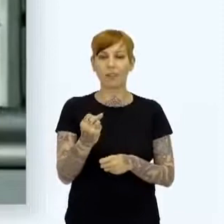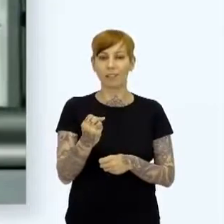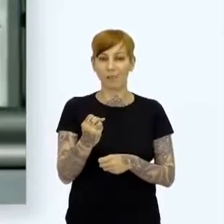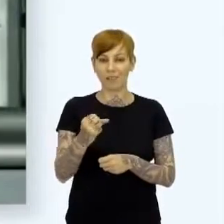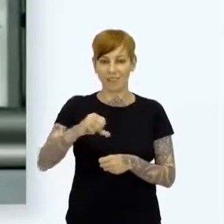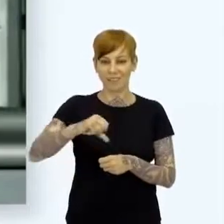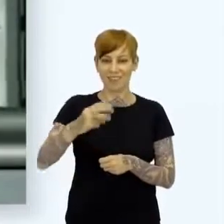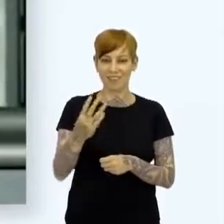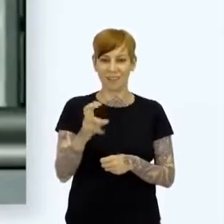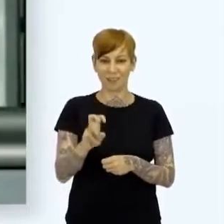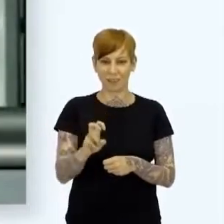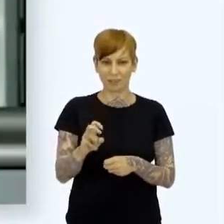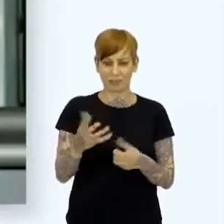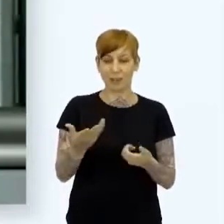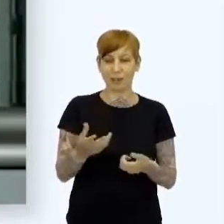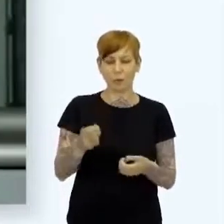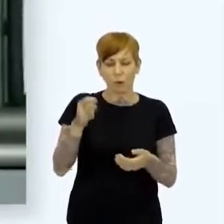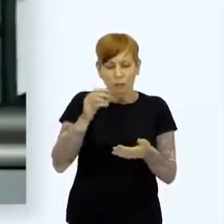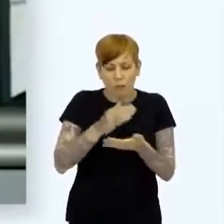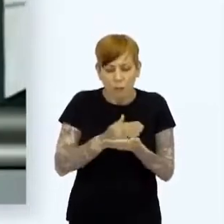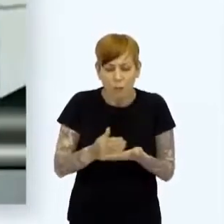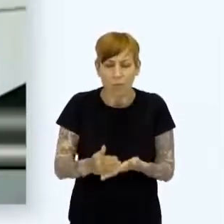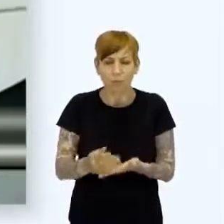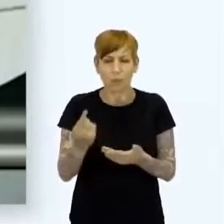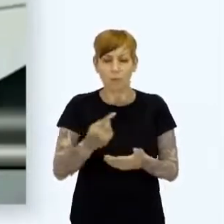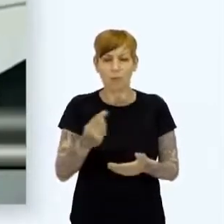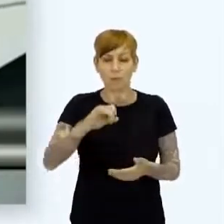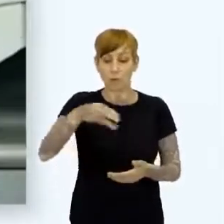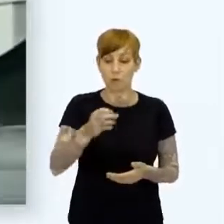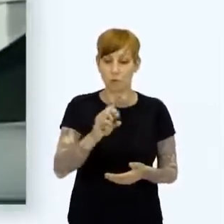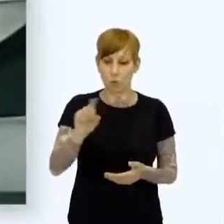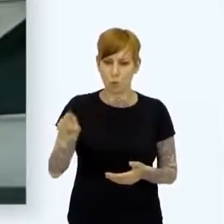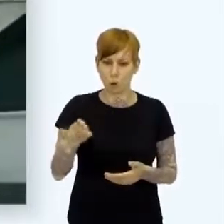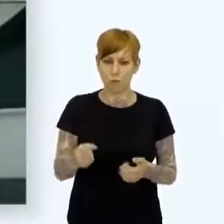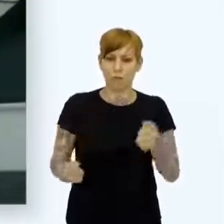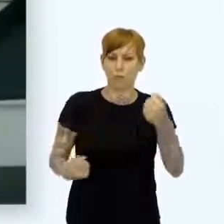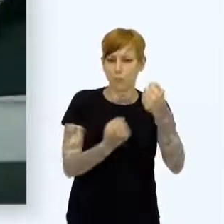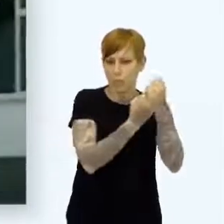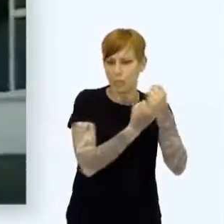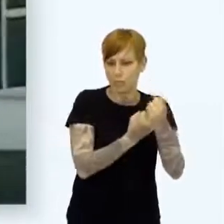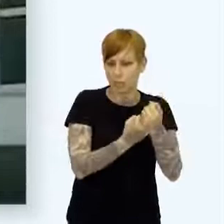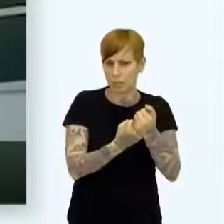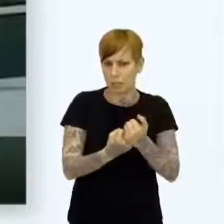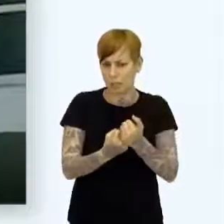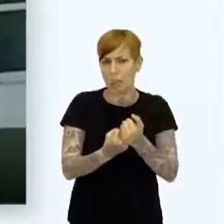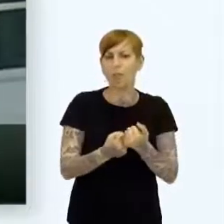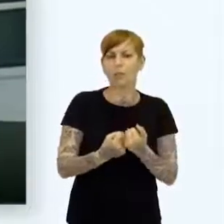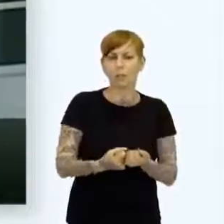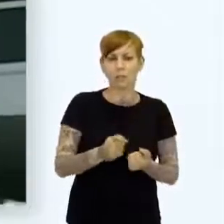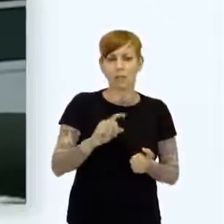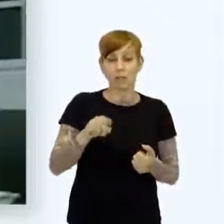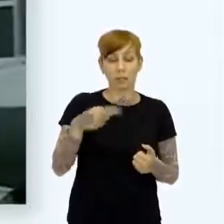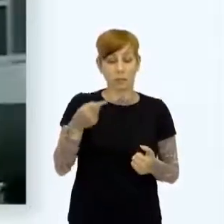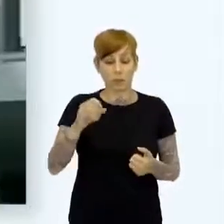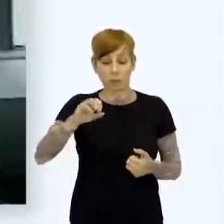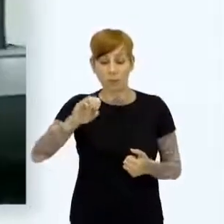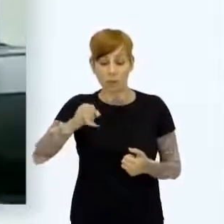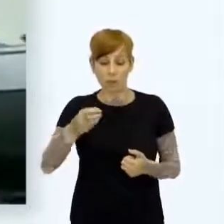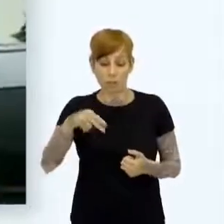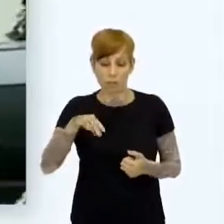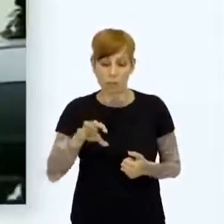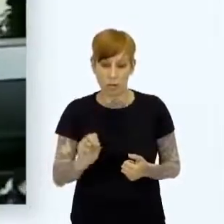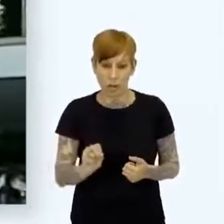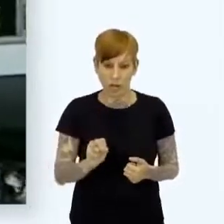várias tentativas. João Goulart enfrentou resistências desde o início. Para tomar posse após a renúncia de Jânio Quadros,